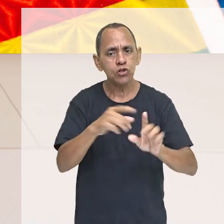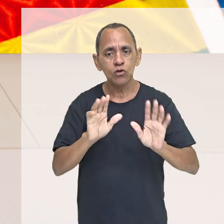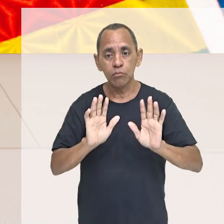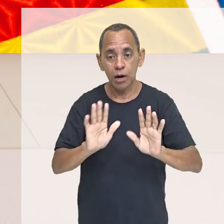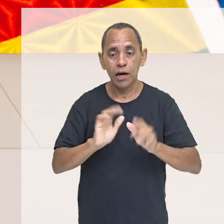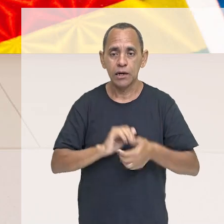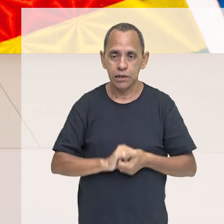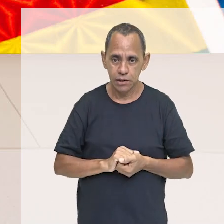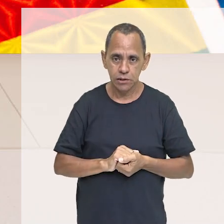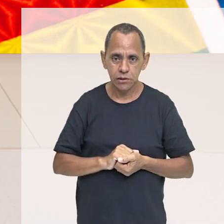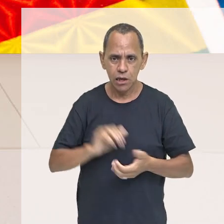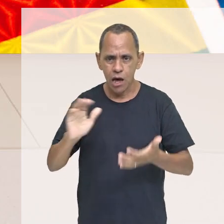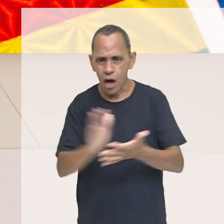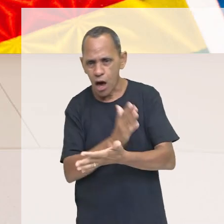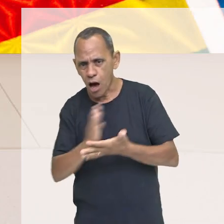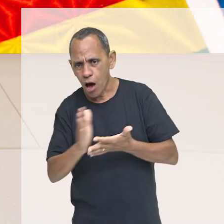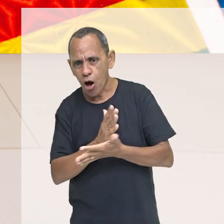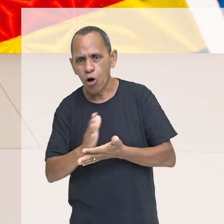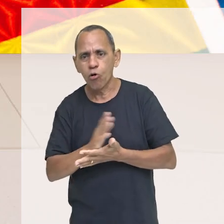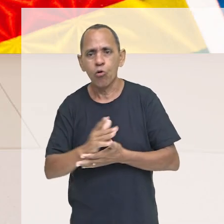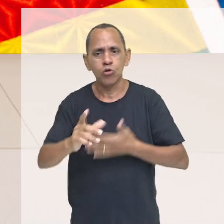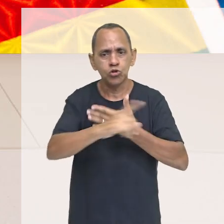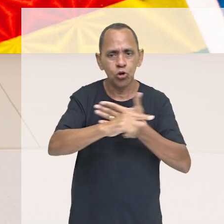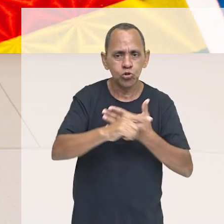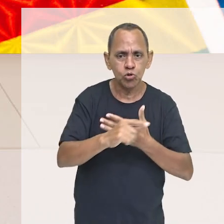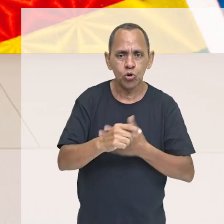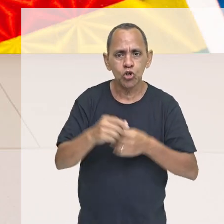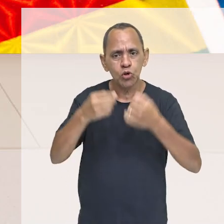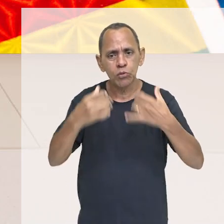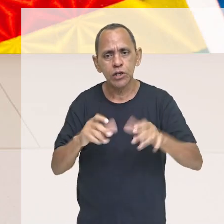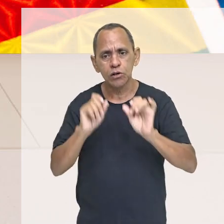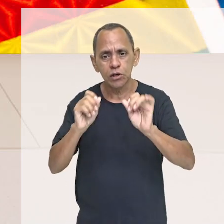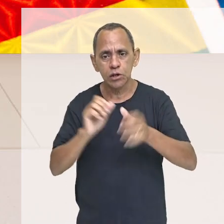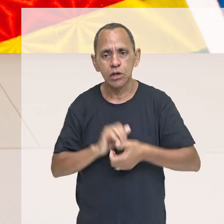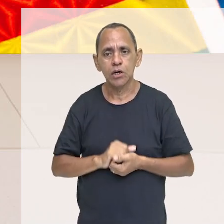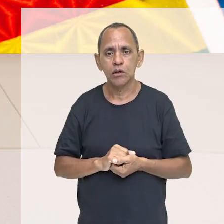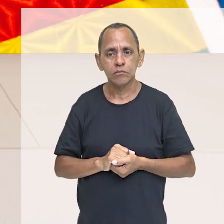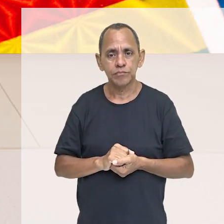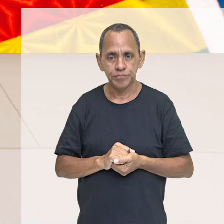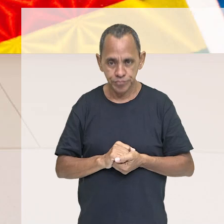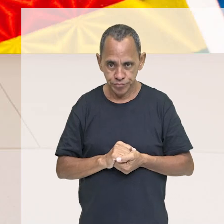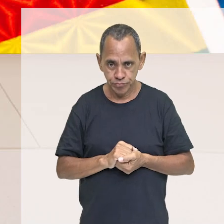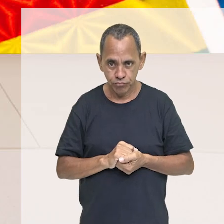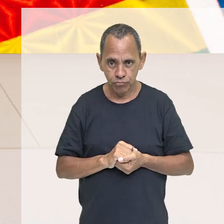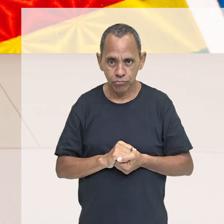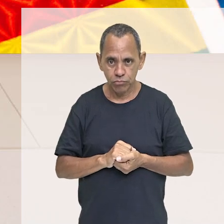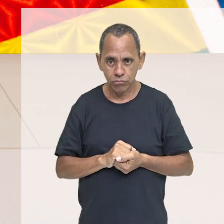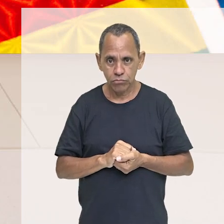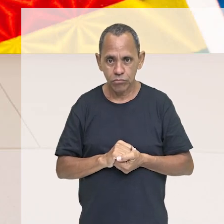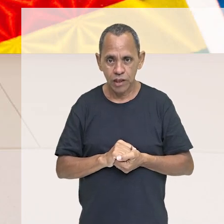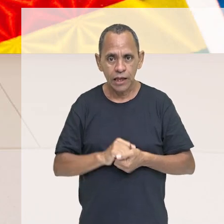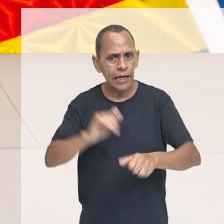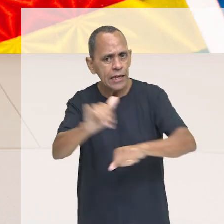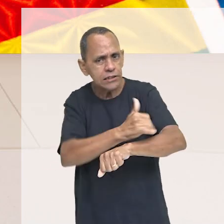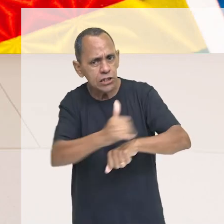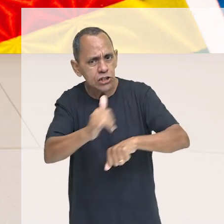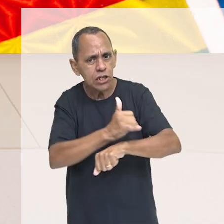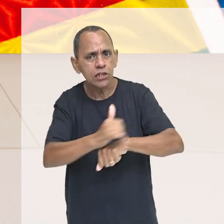esse grupo de autores diz, bem, se beneficiou a um grupo como os trabalhadores,